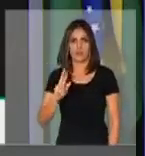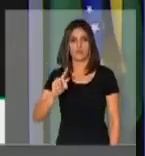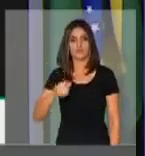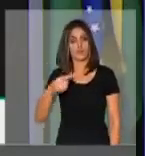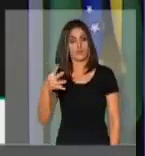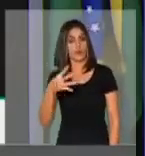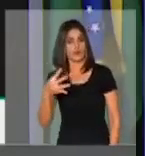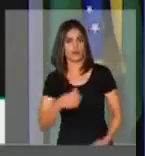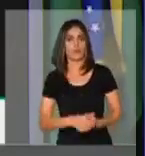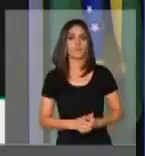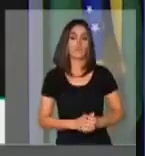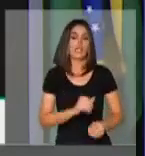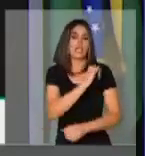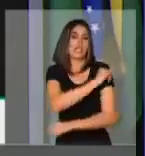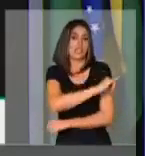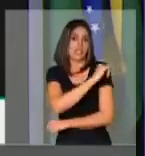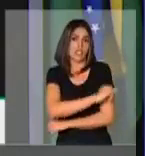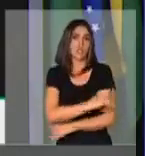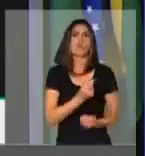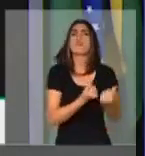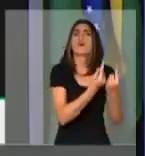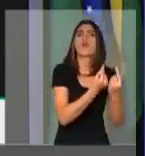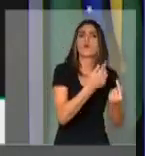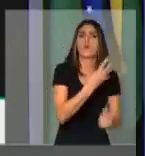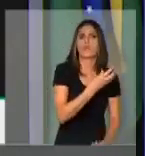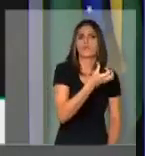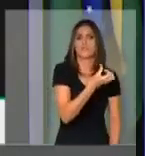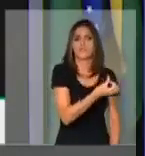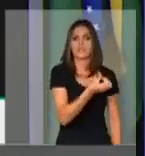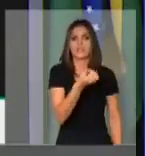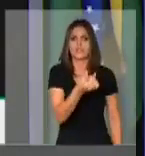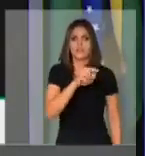471,44, seguido do Rio de Janeiro de R$